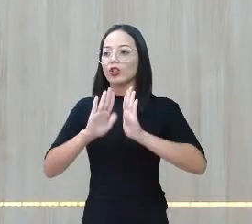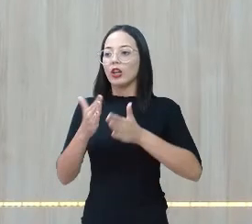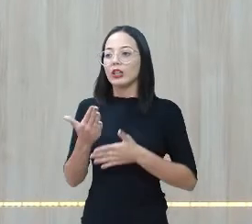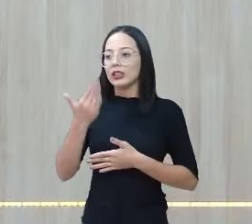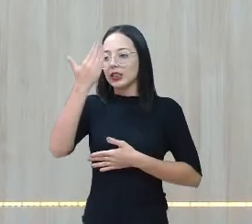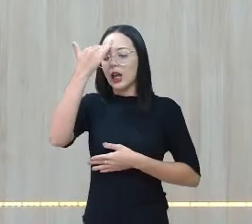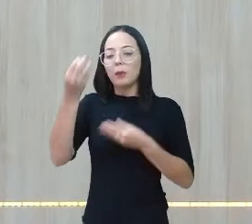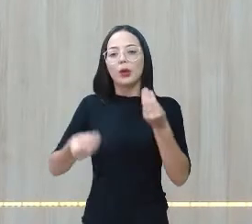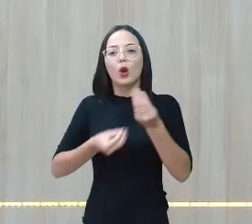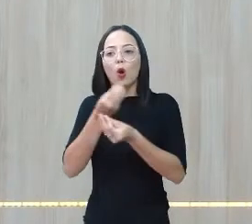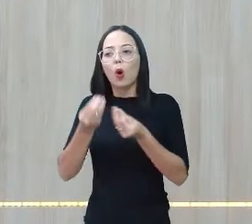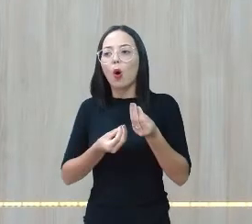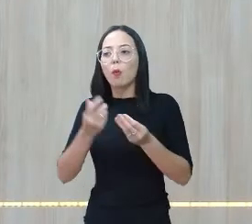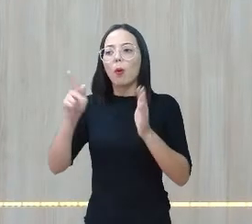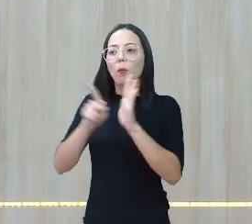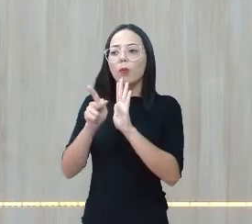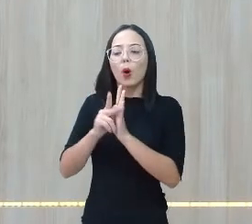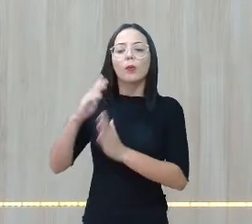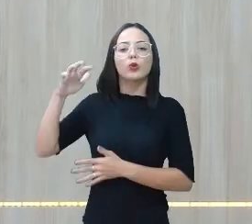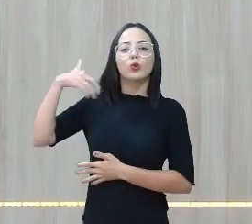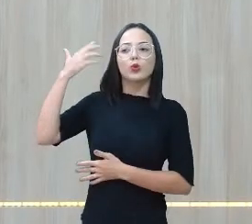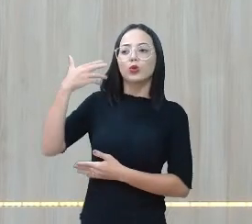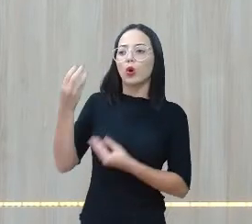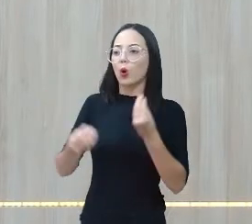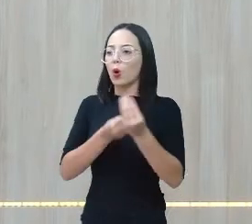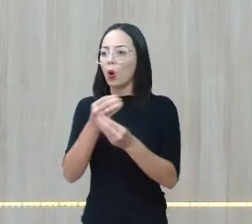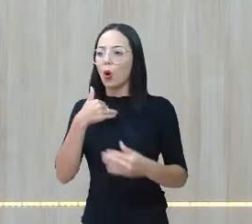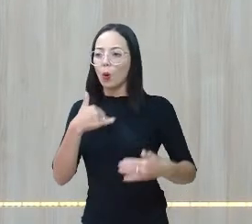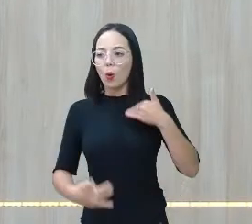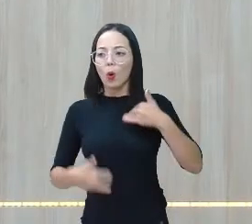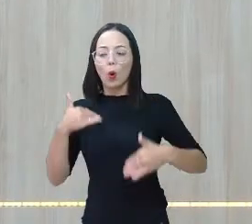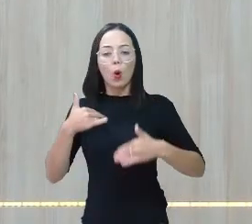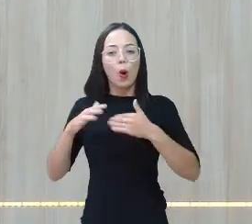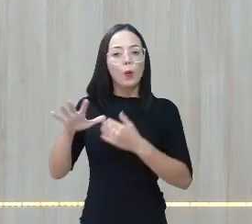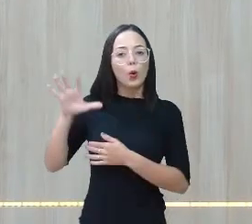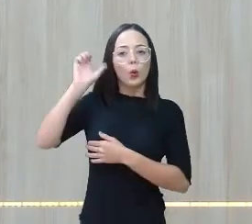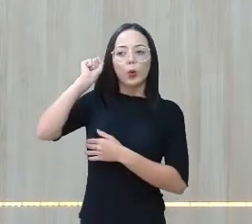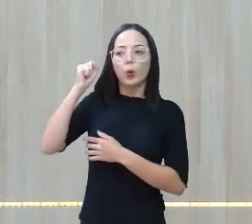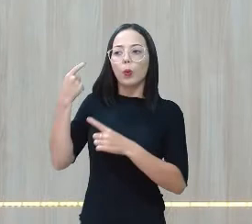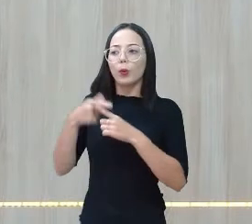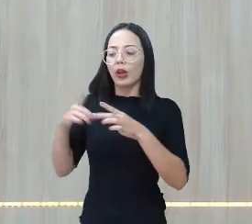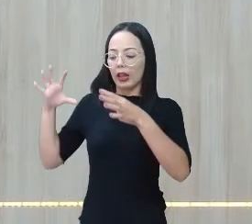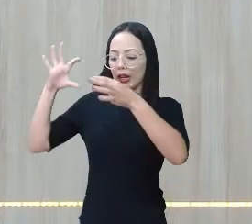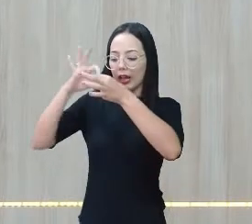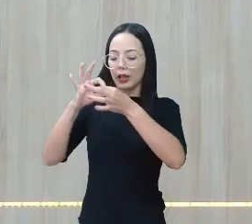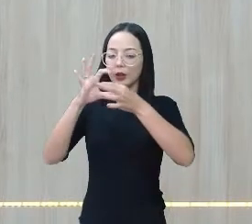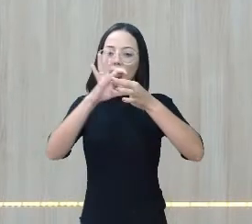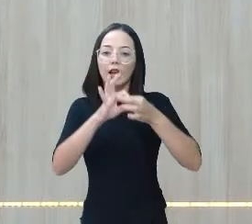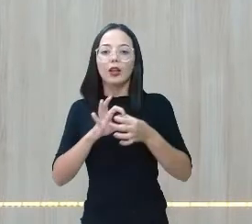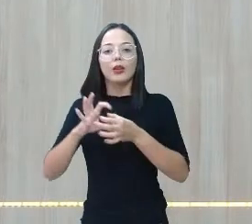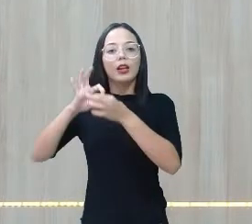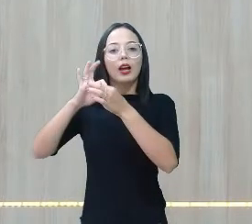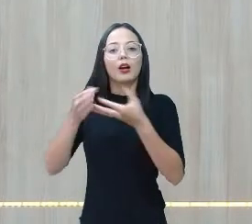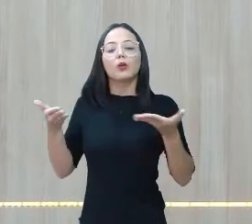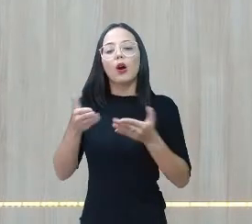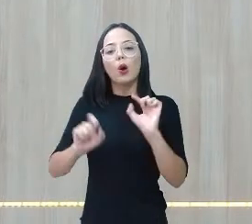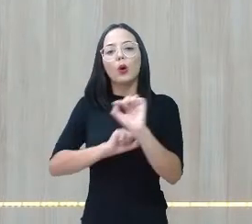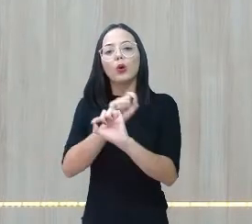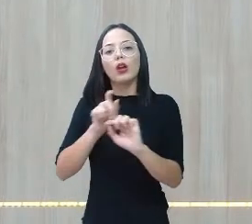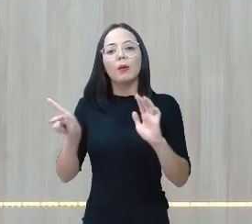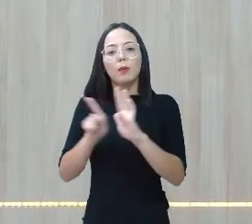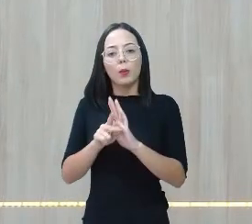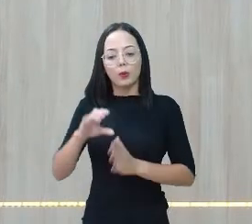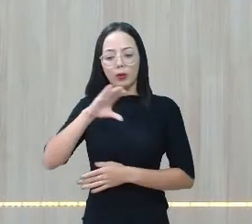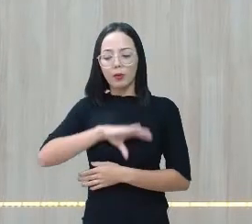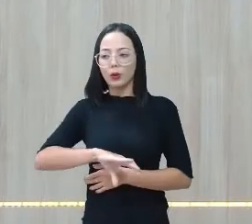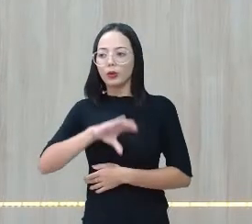som funciona, né, como o nosso corpo funciona na captação de som, e a gente percebe que está tudo interligado, a gente está vendo as questões em